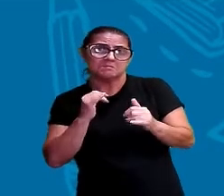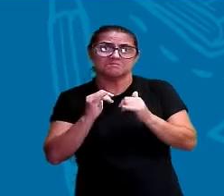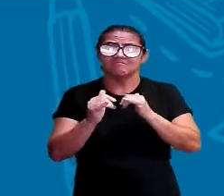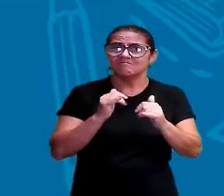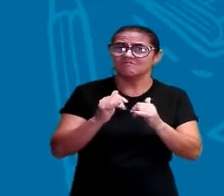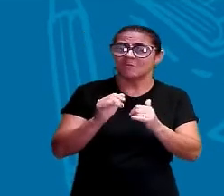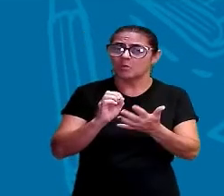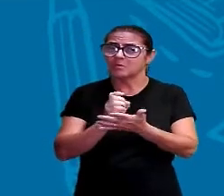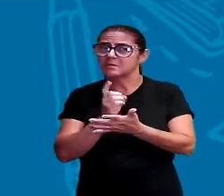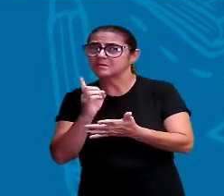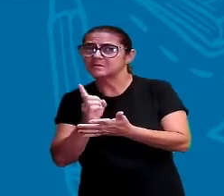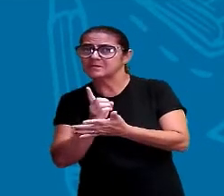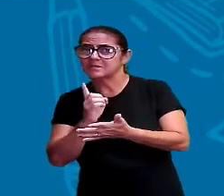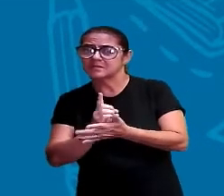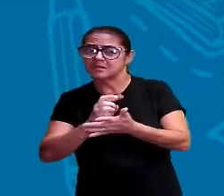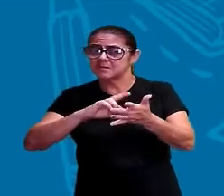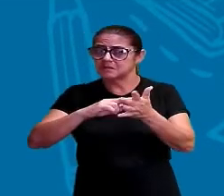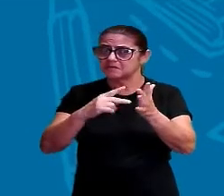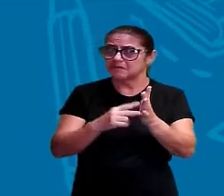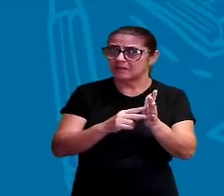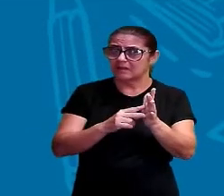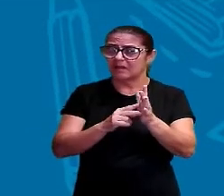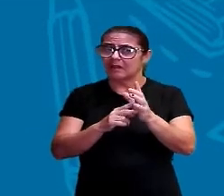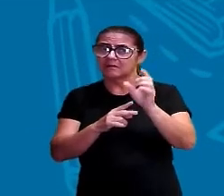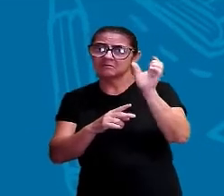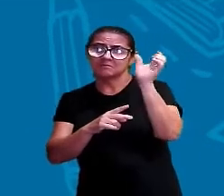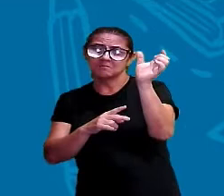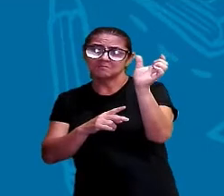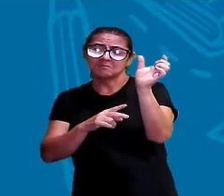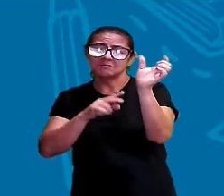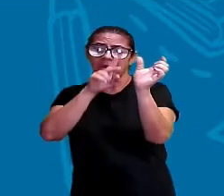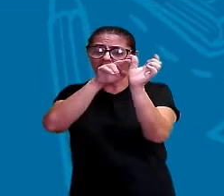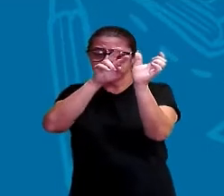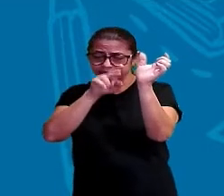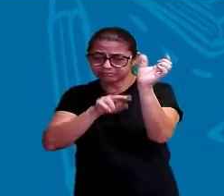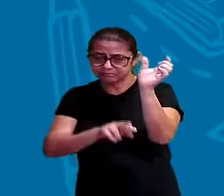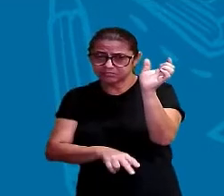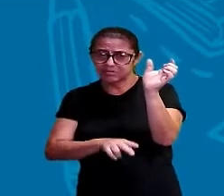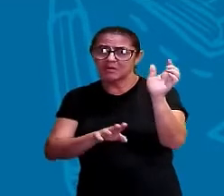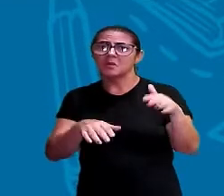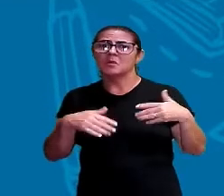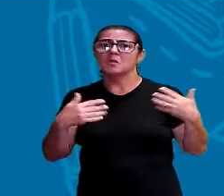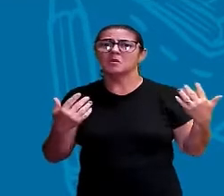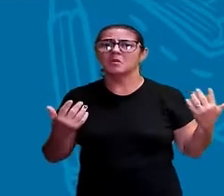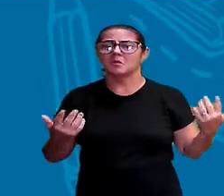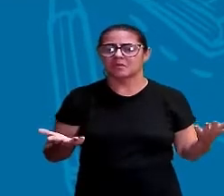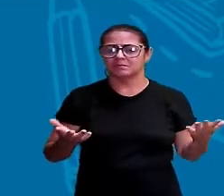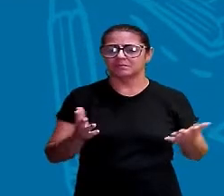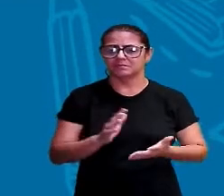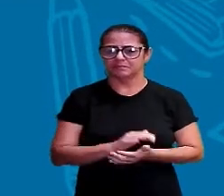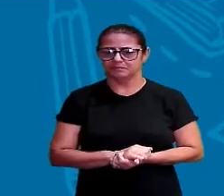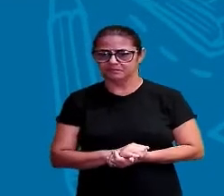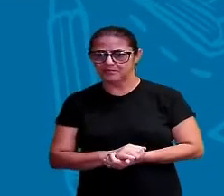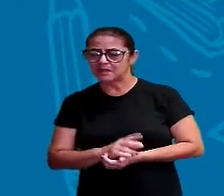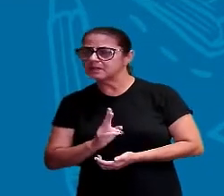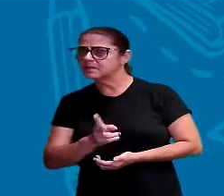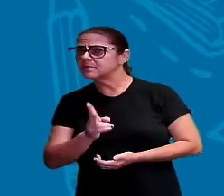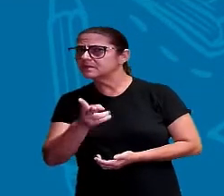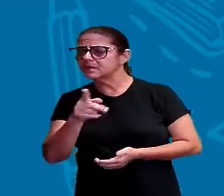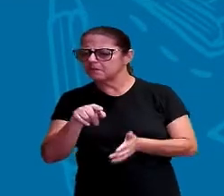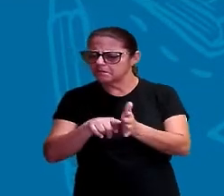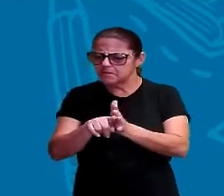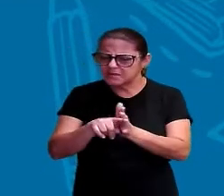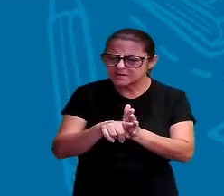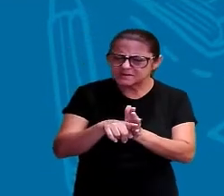já pesquisou os diversos significados que a palavra space pode nos dar. E é isso mesmo, gente. Façam sempre isso. Tá